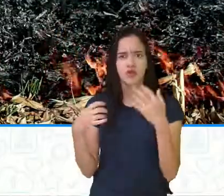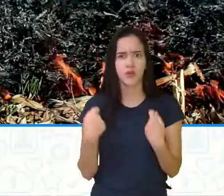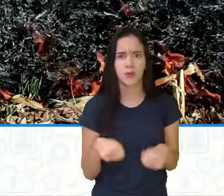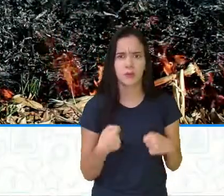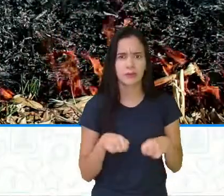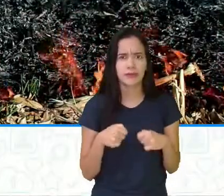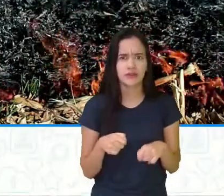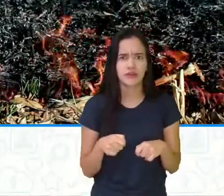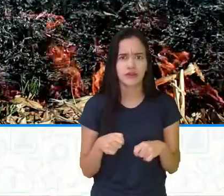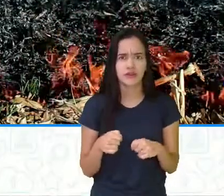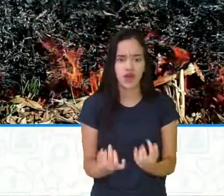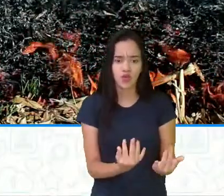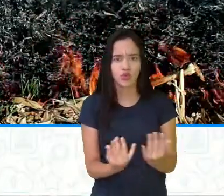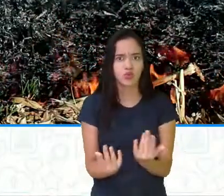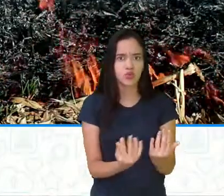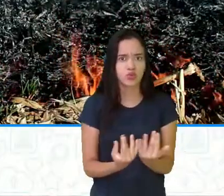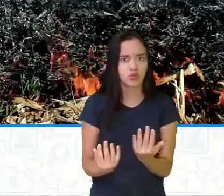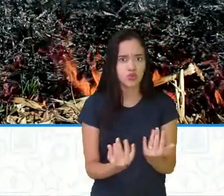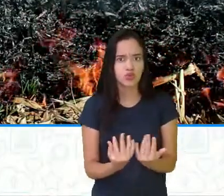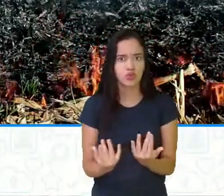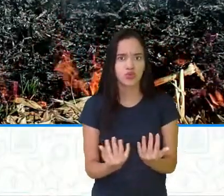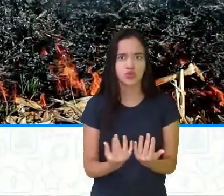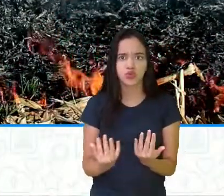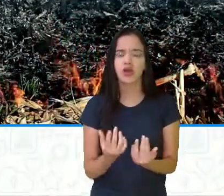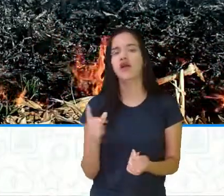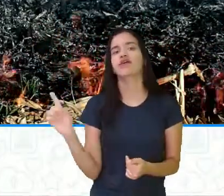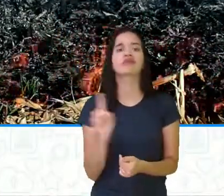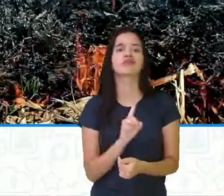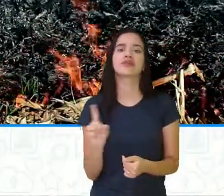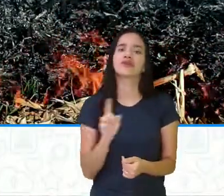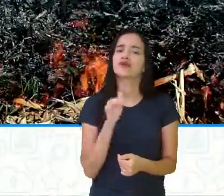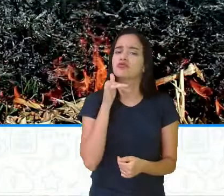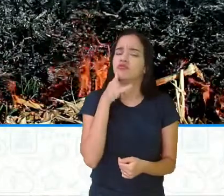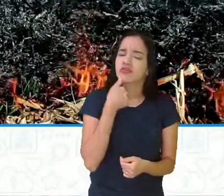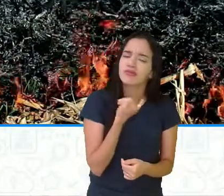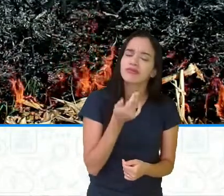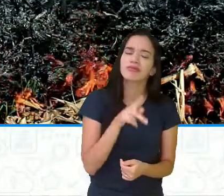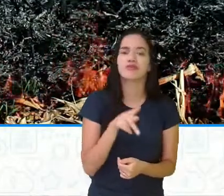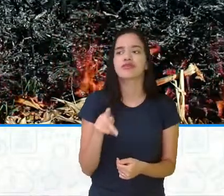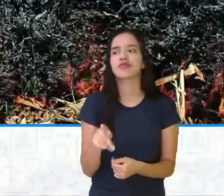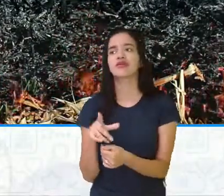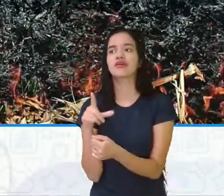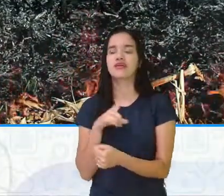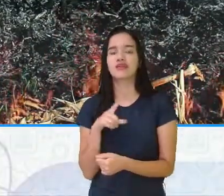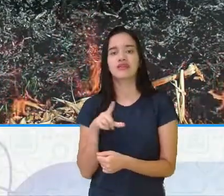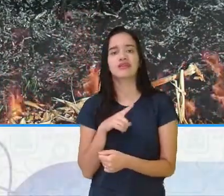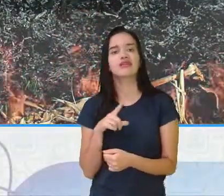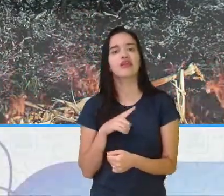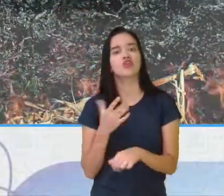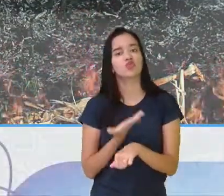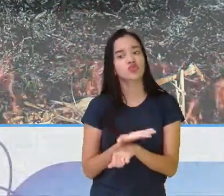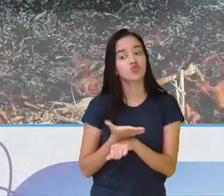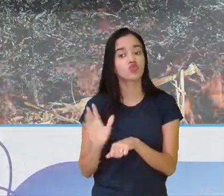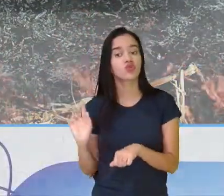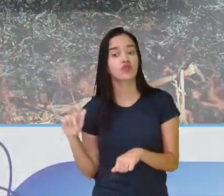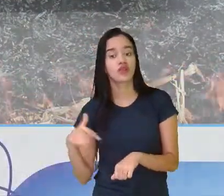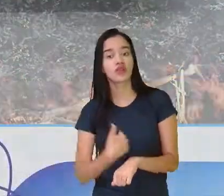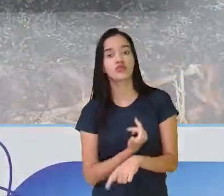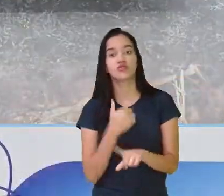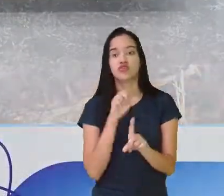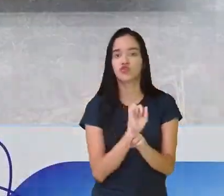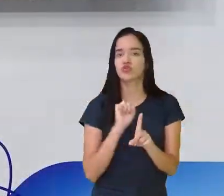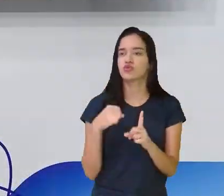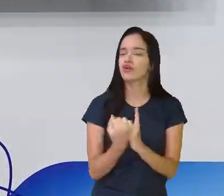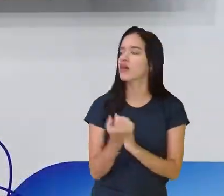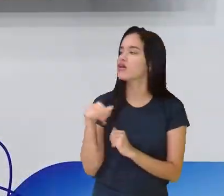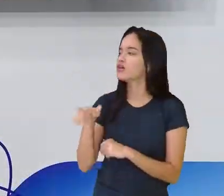só queimar em florestas não, tá? Infelizmente, professora Eli, existe um hábito muito comum aqui na nossa sociedade com queimada.